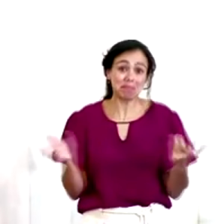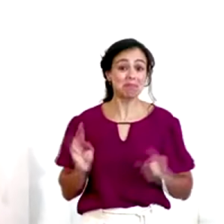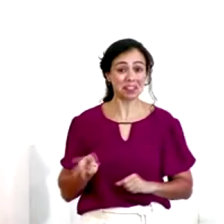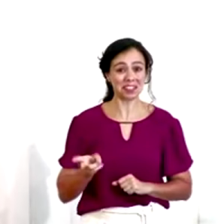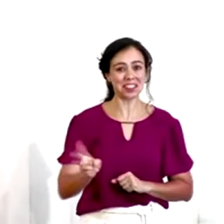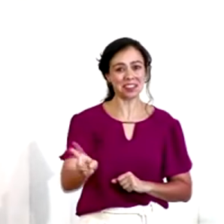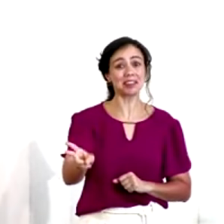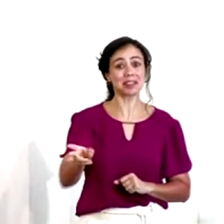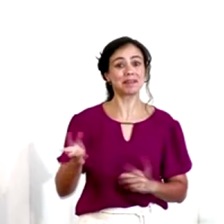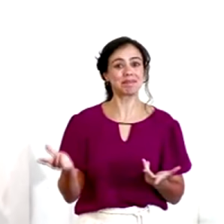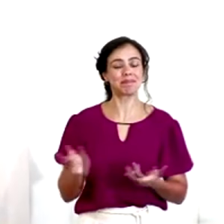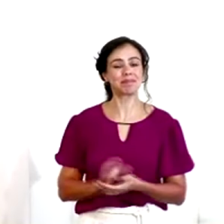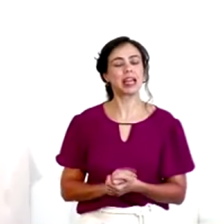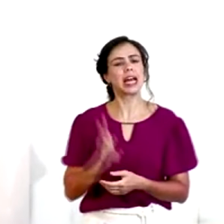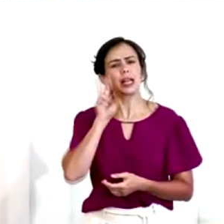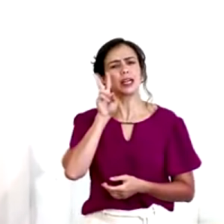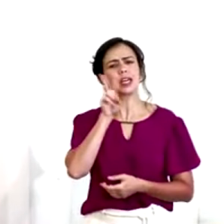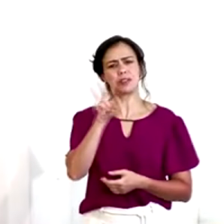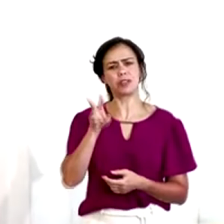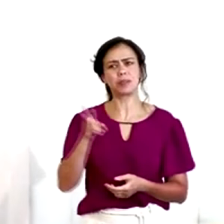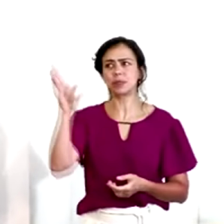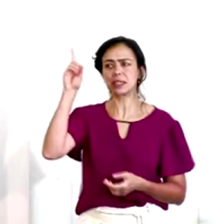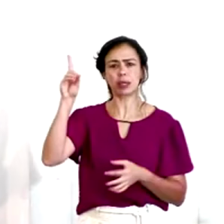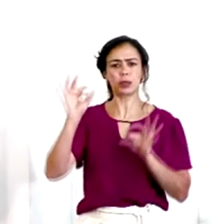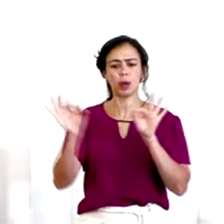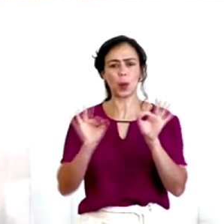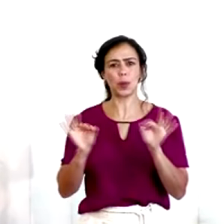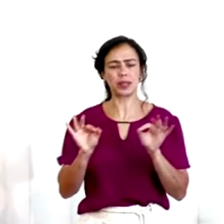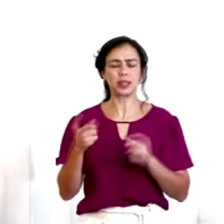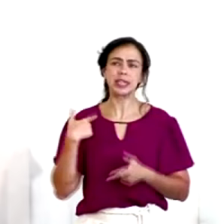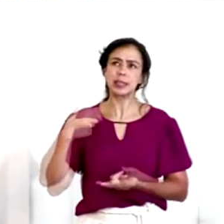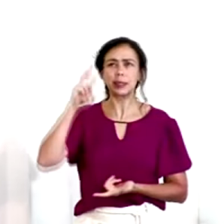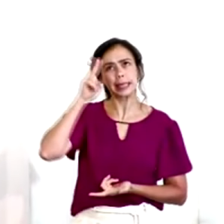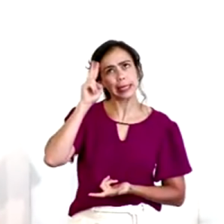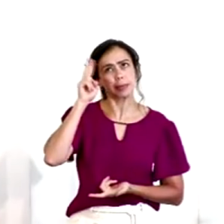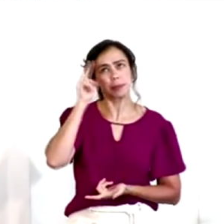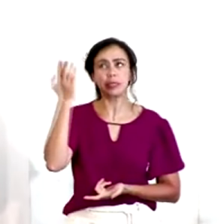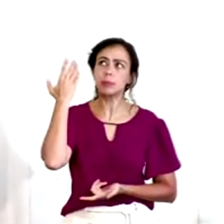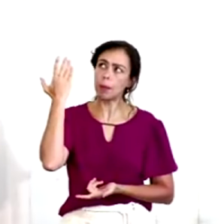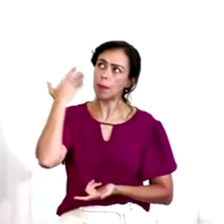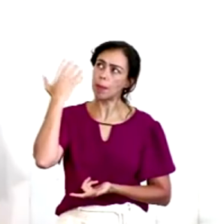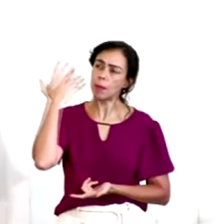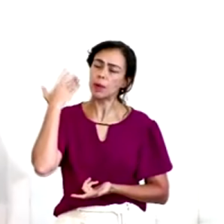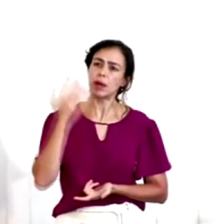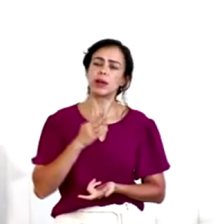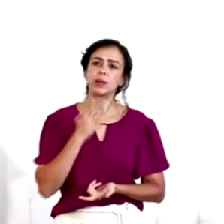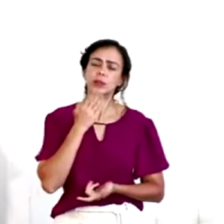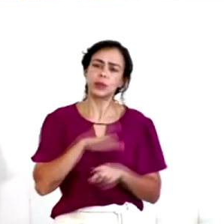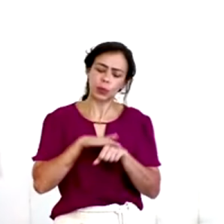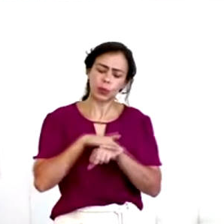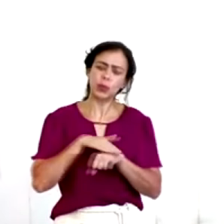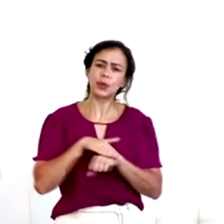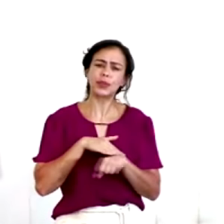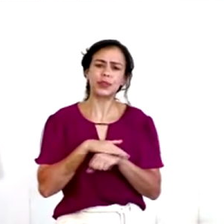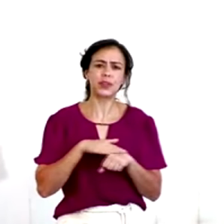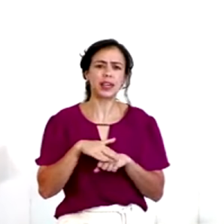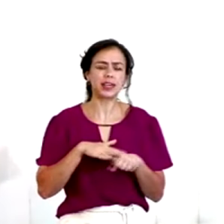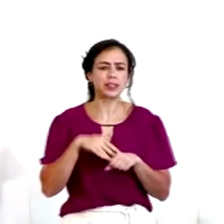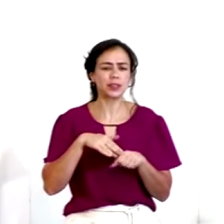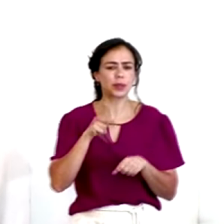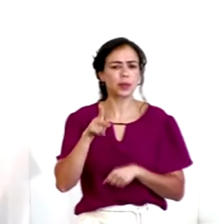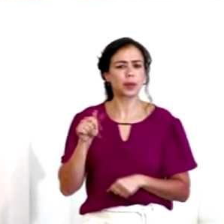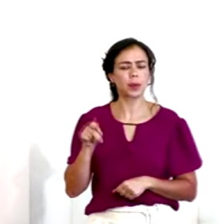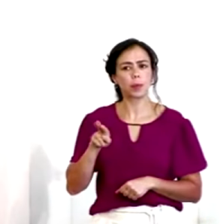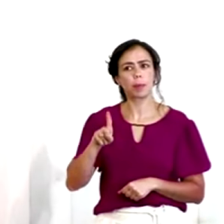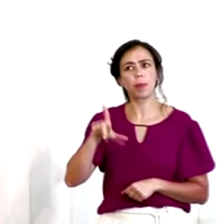famílias ao longo dos anos. Eu estava relembrando, conversando com Paula alguns dias atrás, que pela graça de